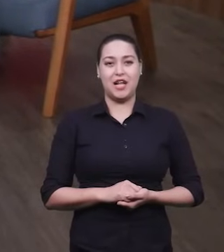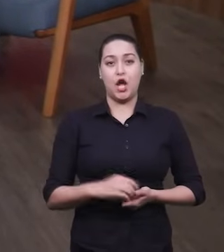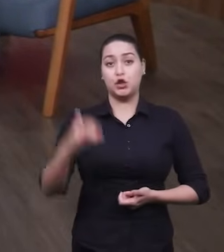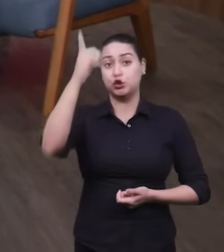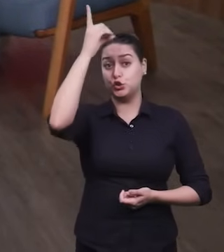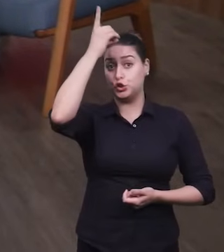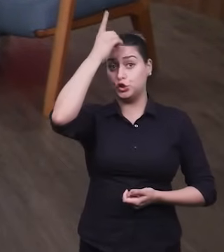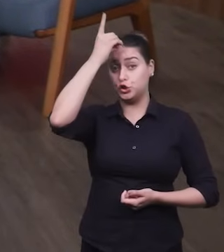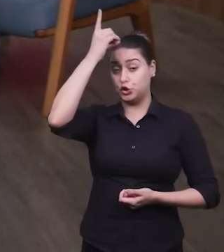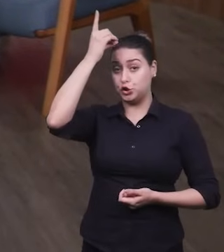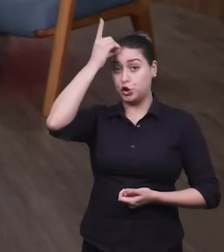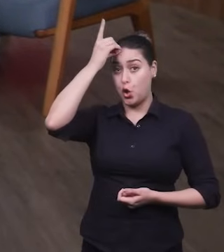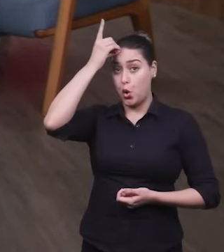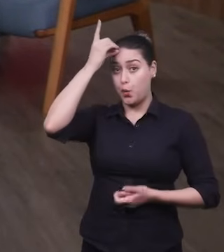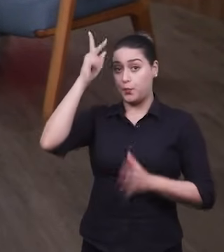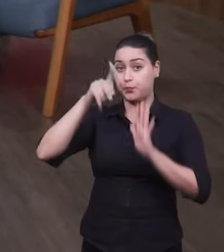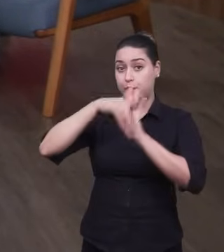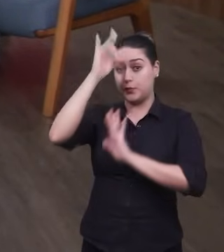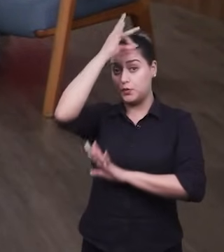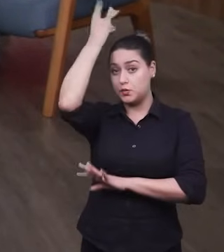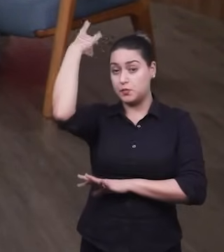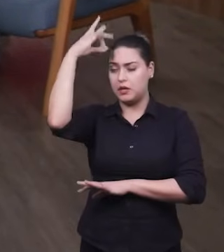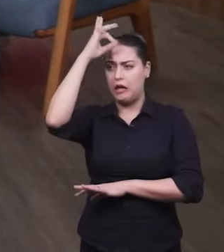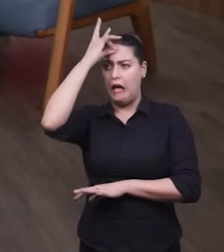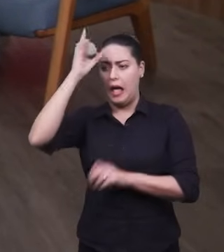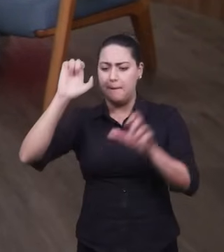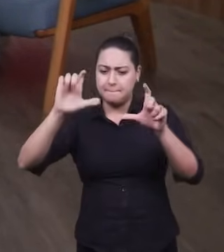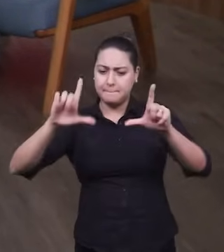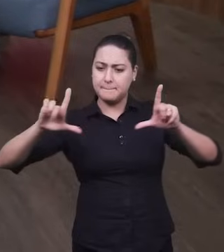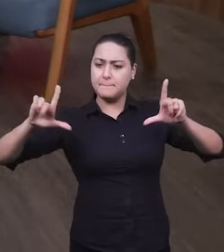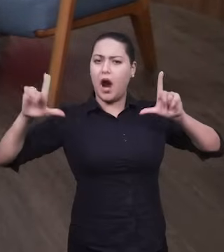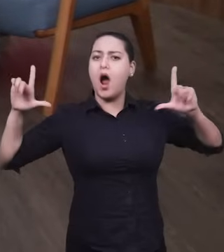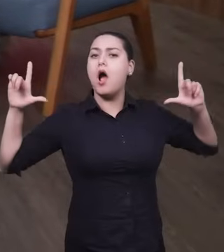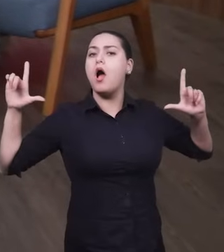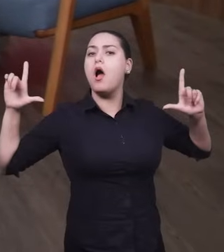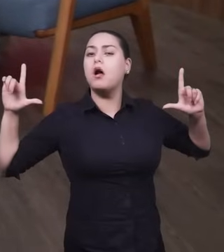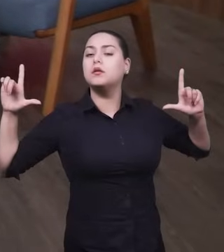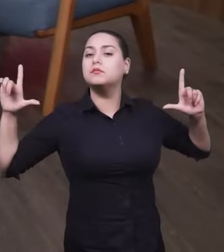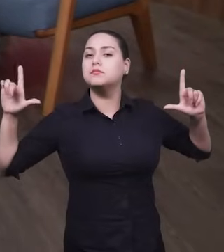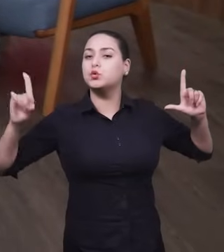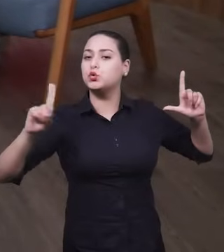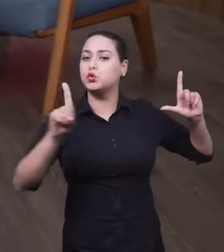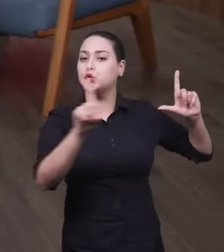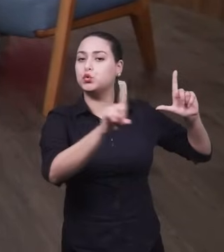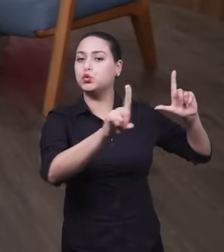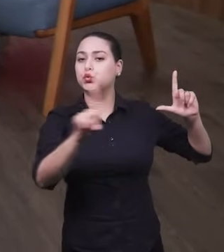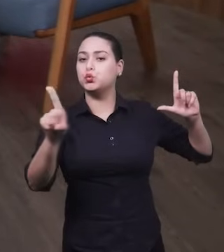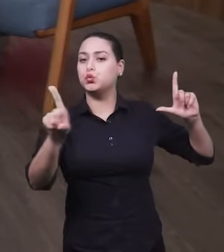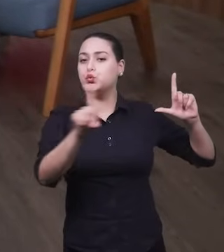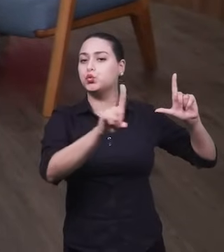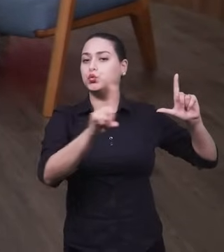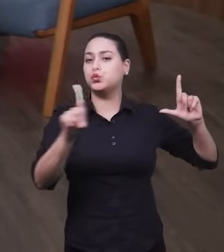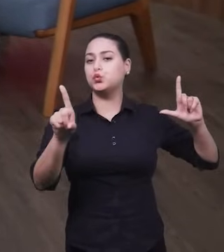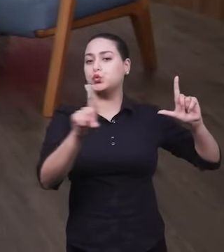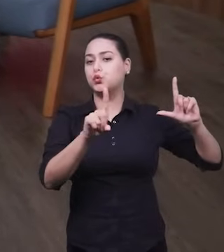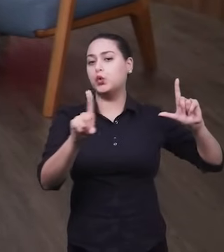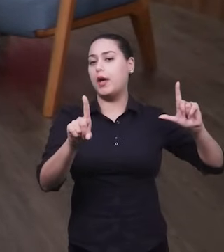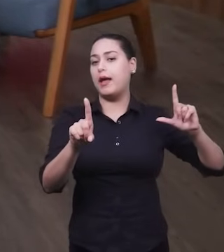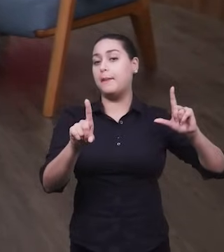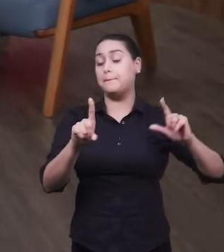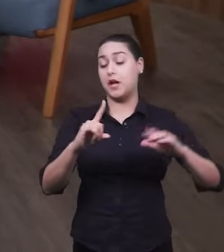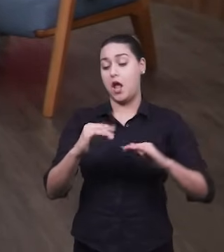o dom espiritual não é para promoção pessoal. Isso. Nem para expor ninguém. Para edificação da